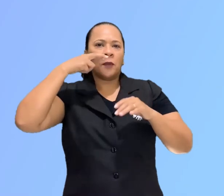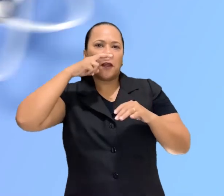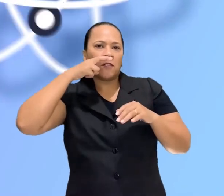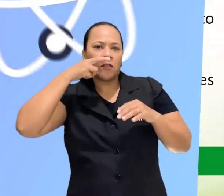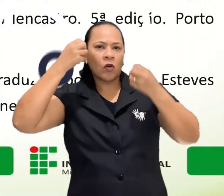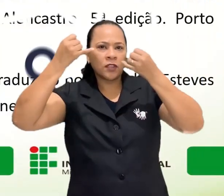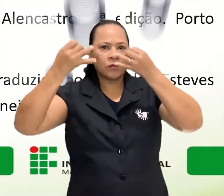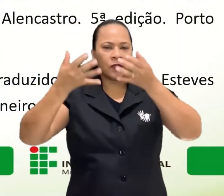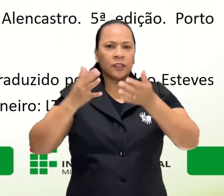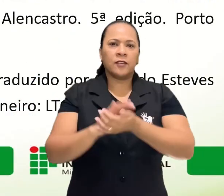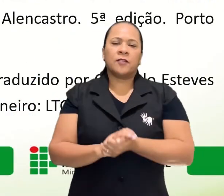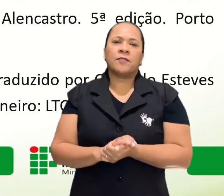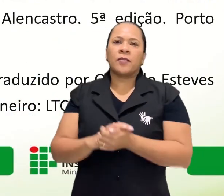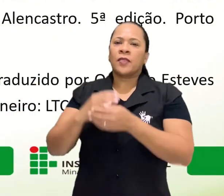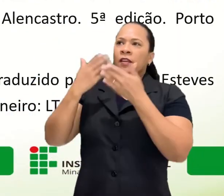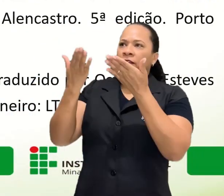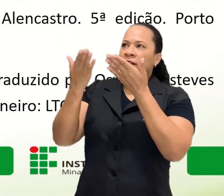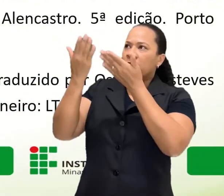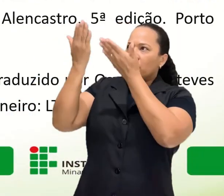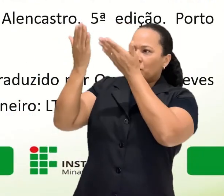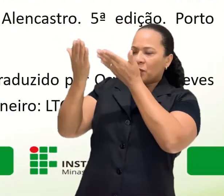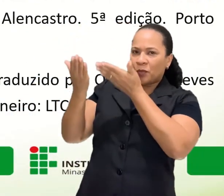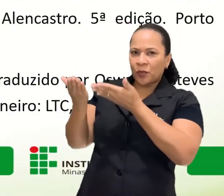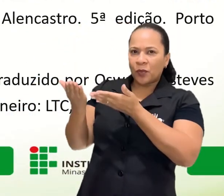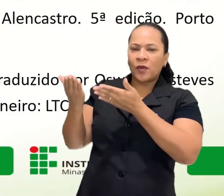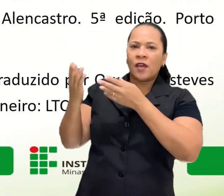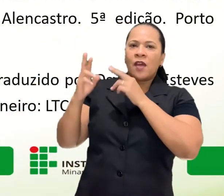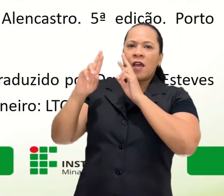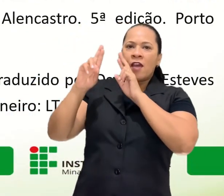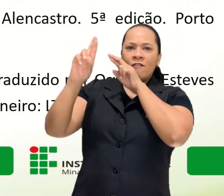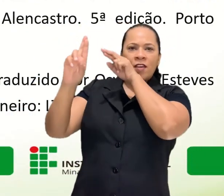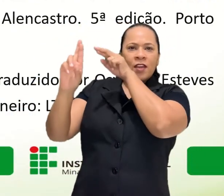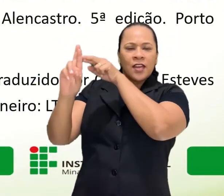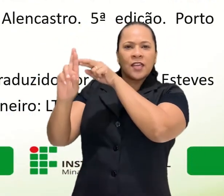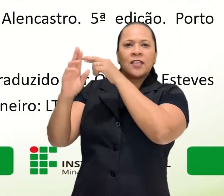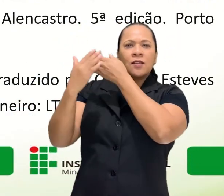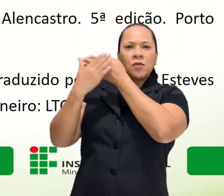Rutherford. Aqui eu apresento algumas referências